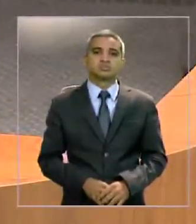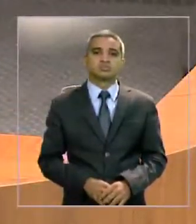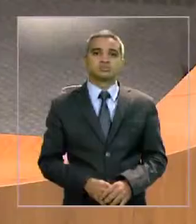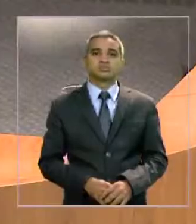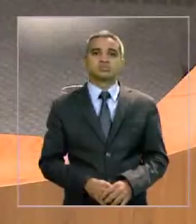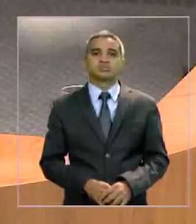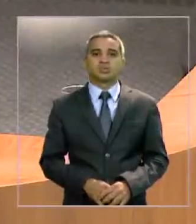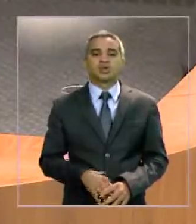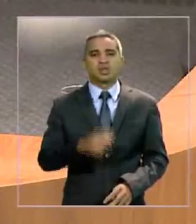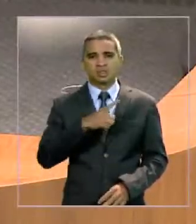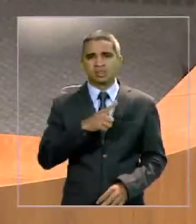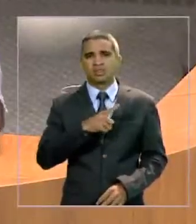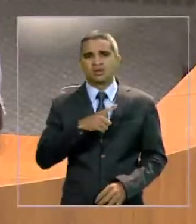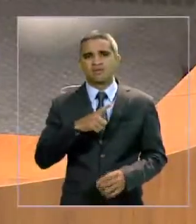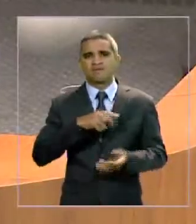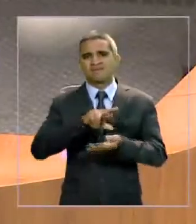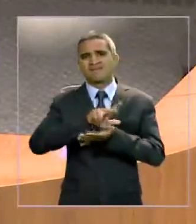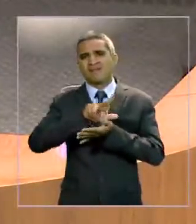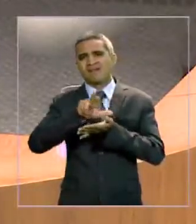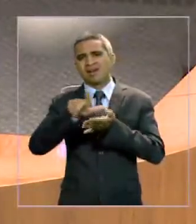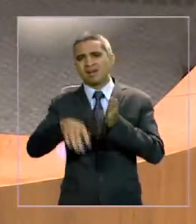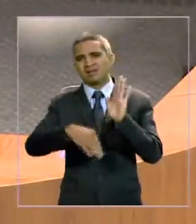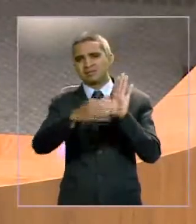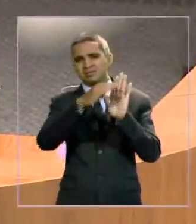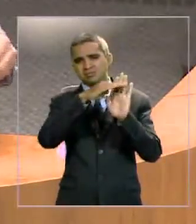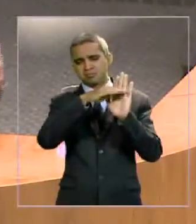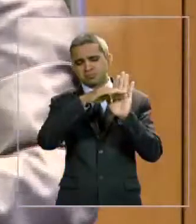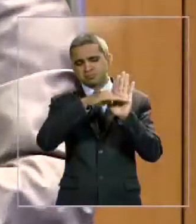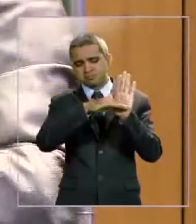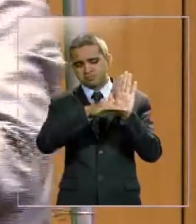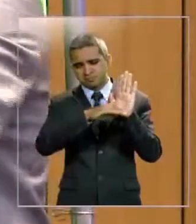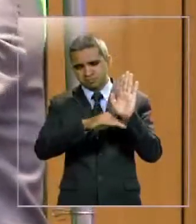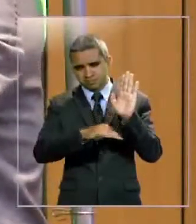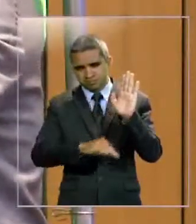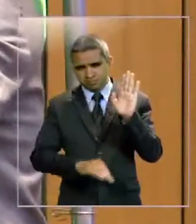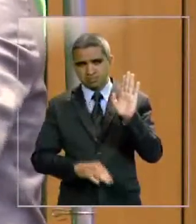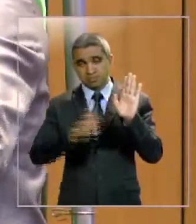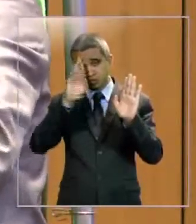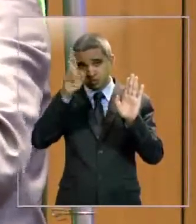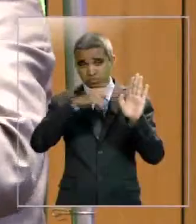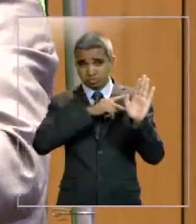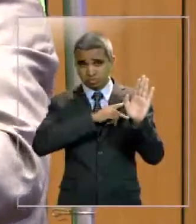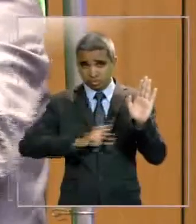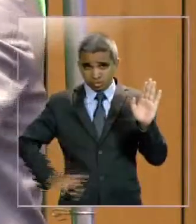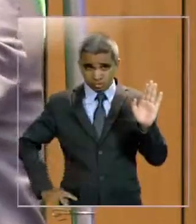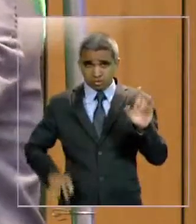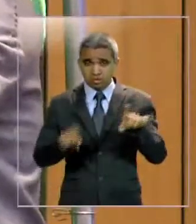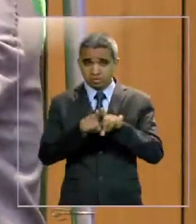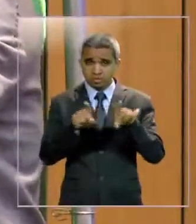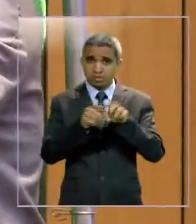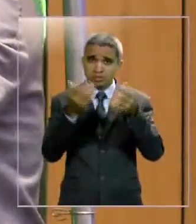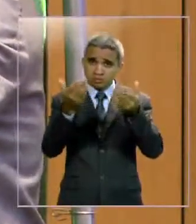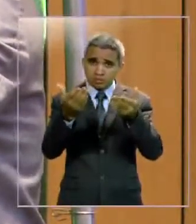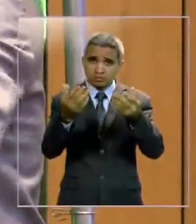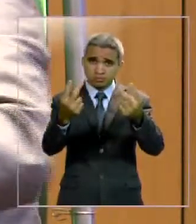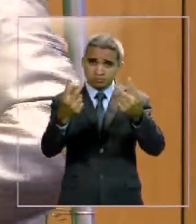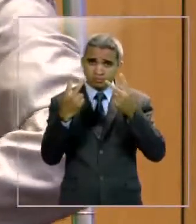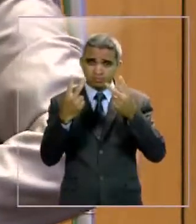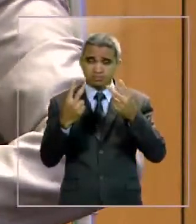câncer. Nós temos um outro projeto também, que é o projeto Fila Zero, que todas as pessoas com câncer, com diagnóstico de